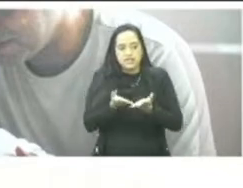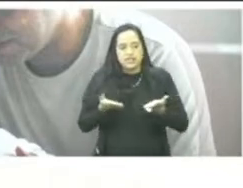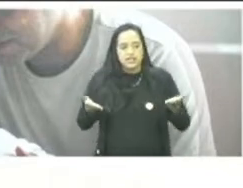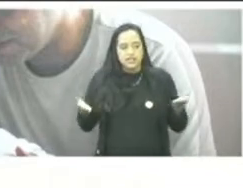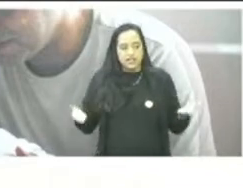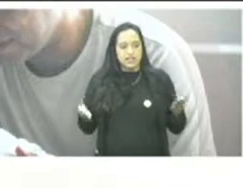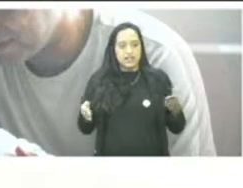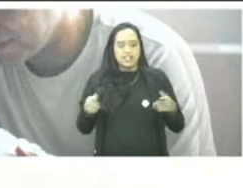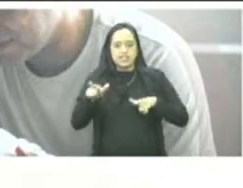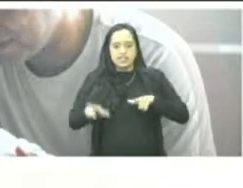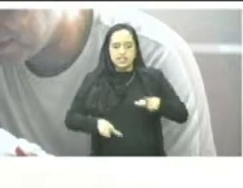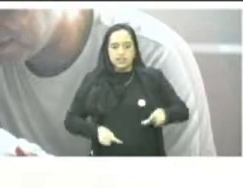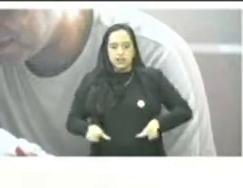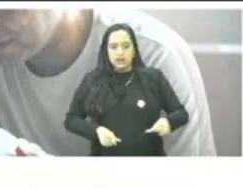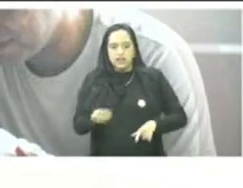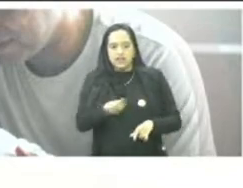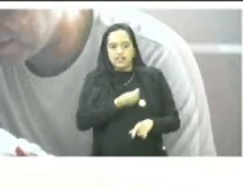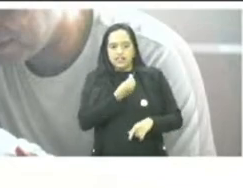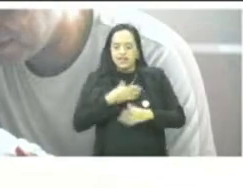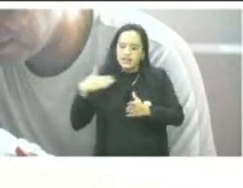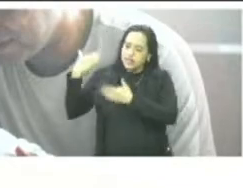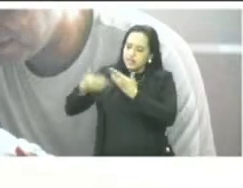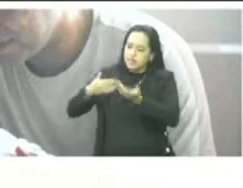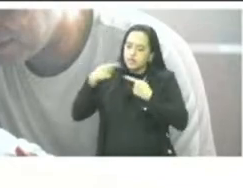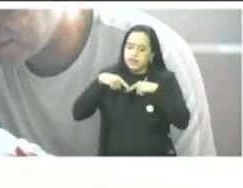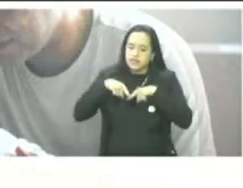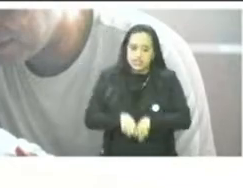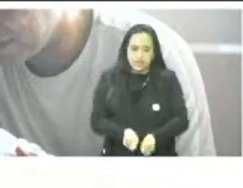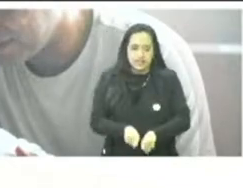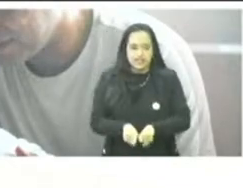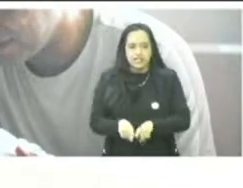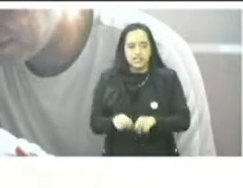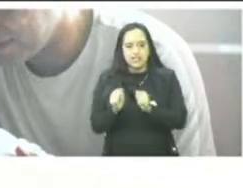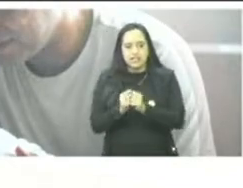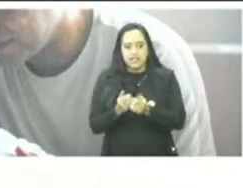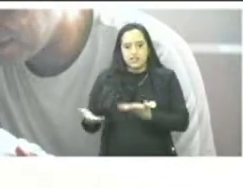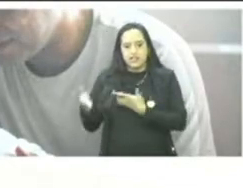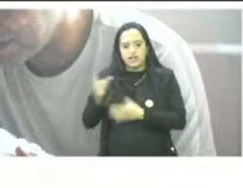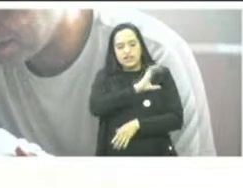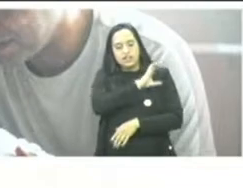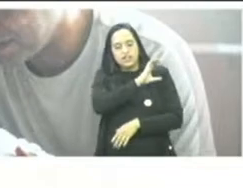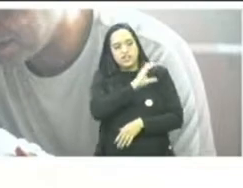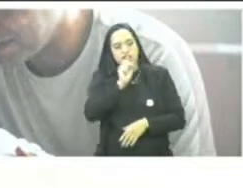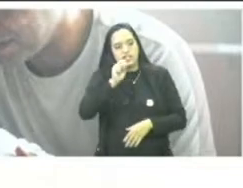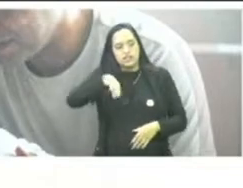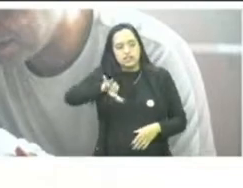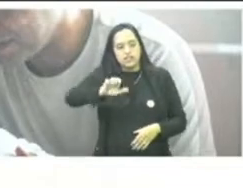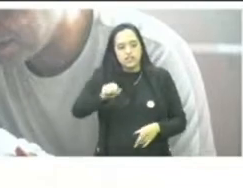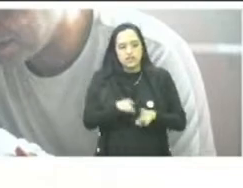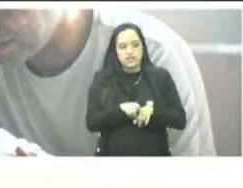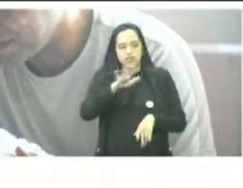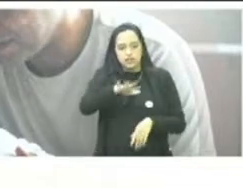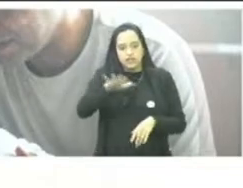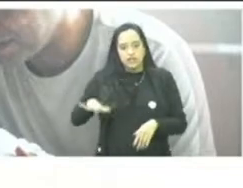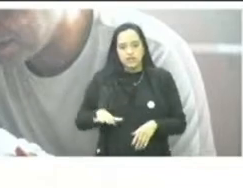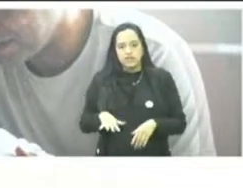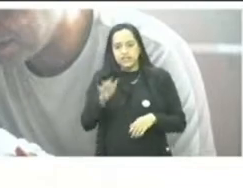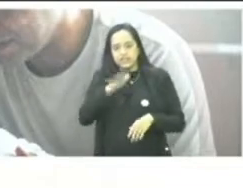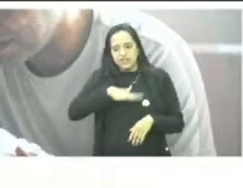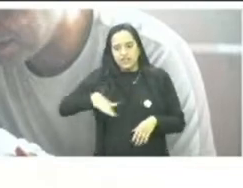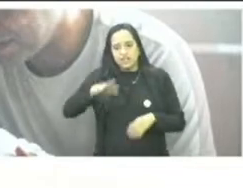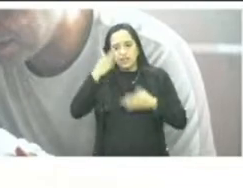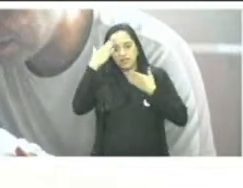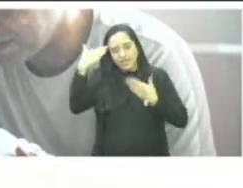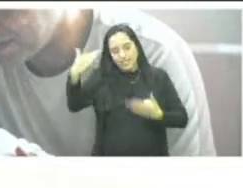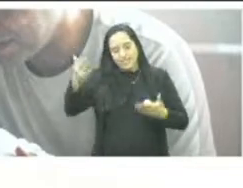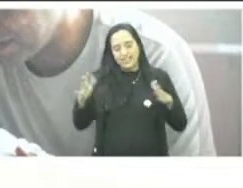esse trabalho que vem sendo feito em parceria aí com a coordenação da Sônia e com o departamento, né, de uma forma geral. Obrigado.